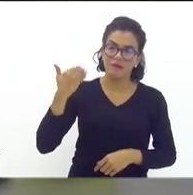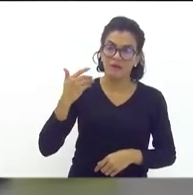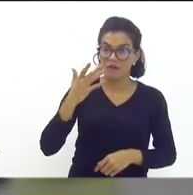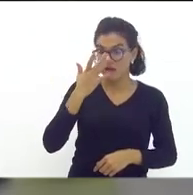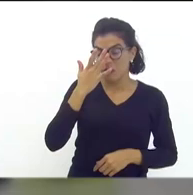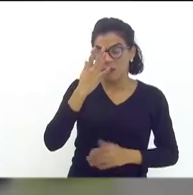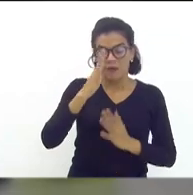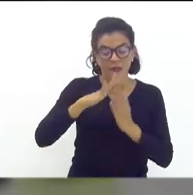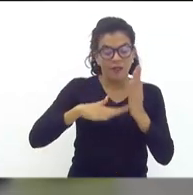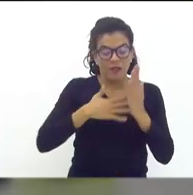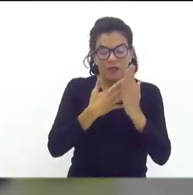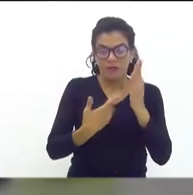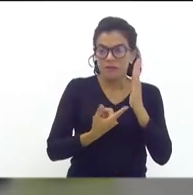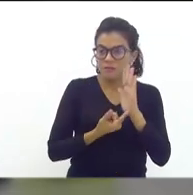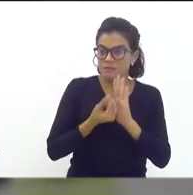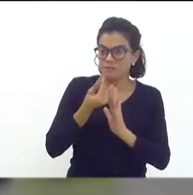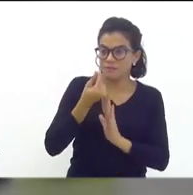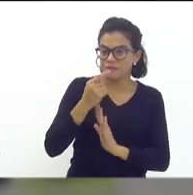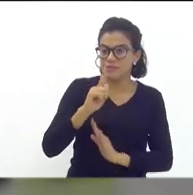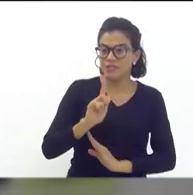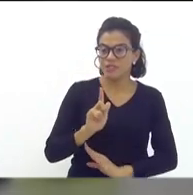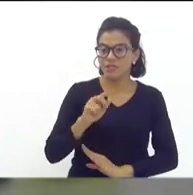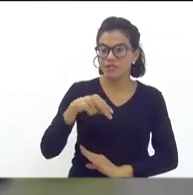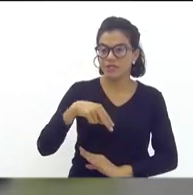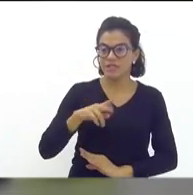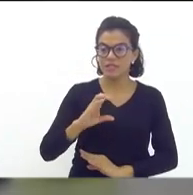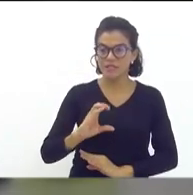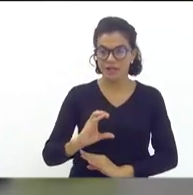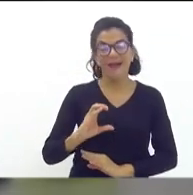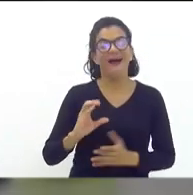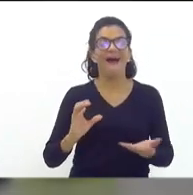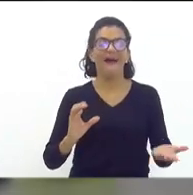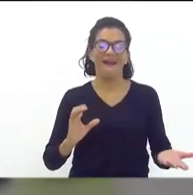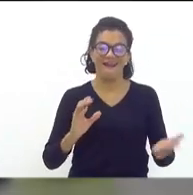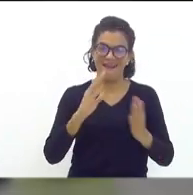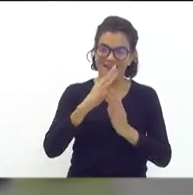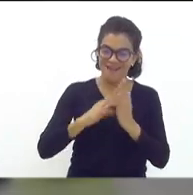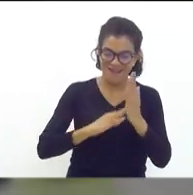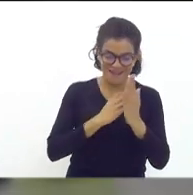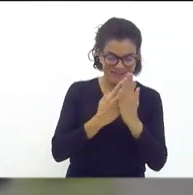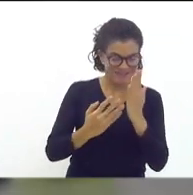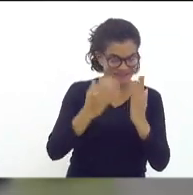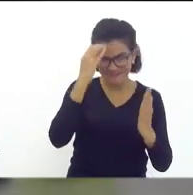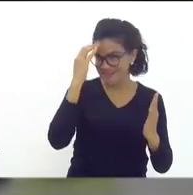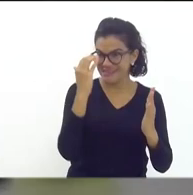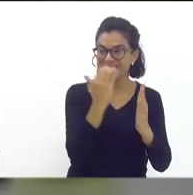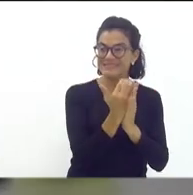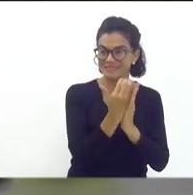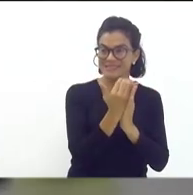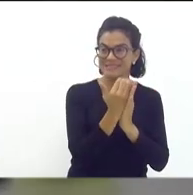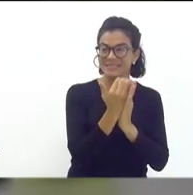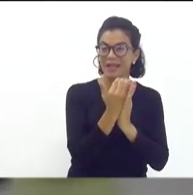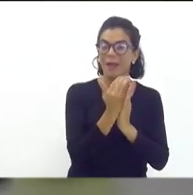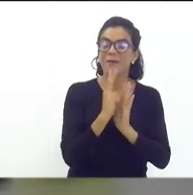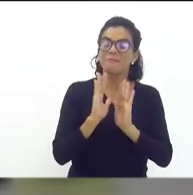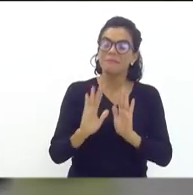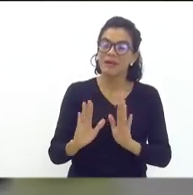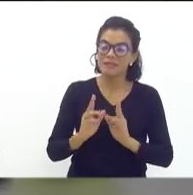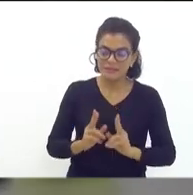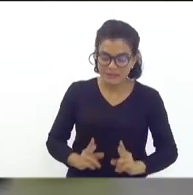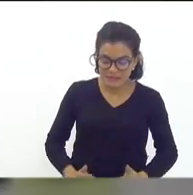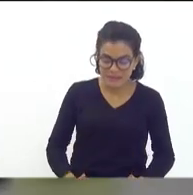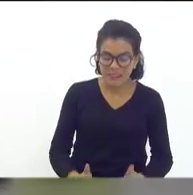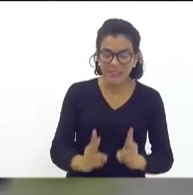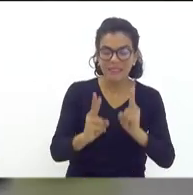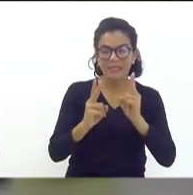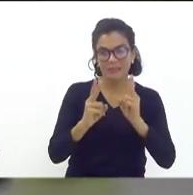tem lá a tarifa do GNC e que aí sim é um é uma é uma modalidade de usuário mas Lembrando que sempre que você